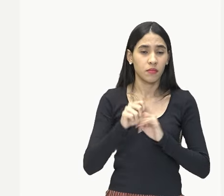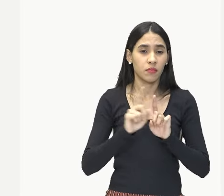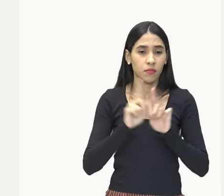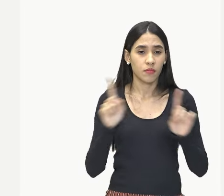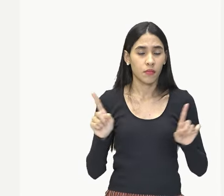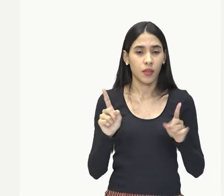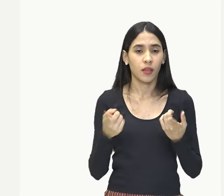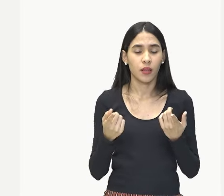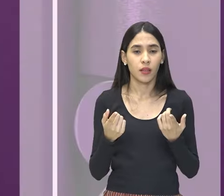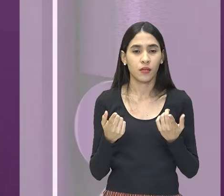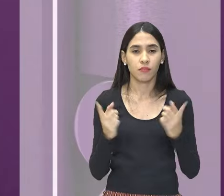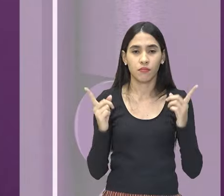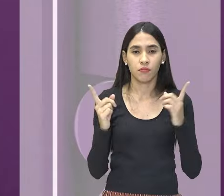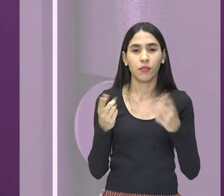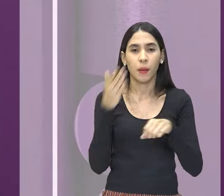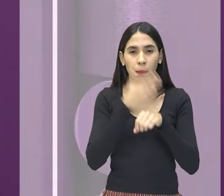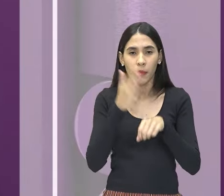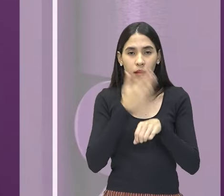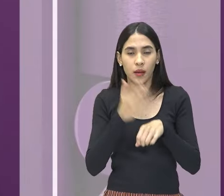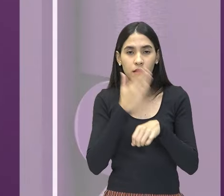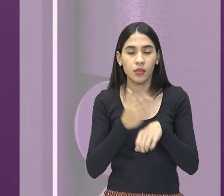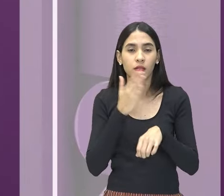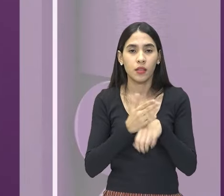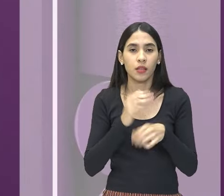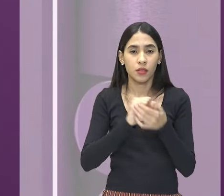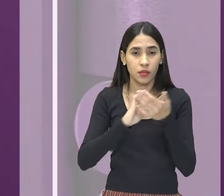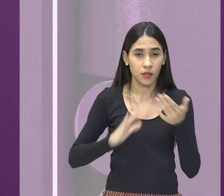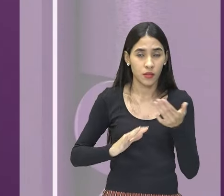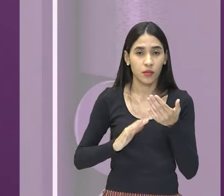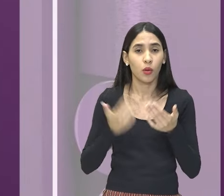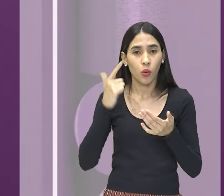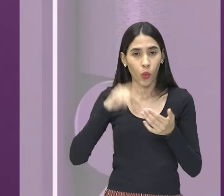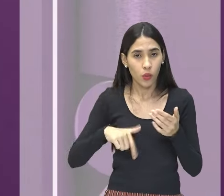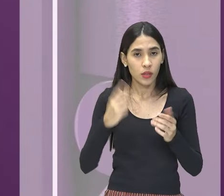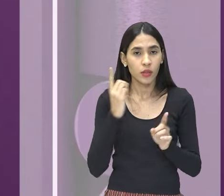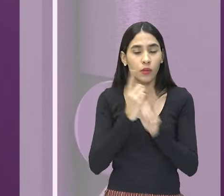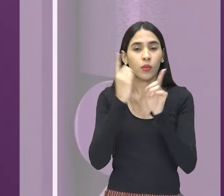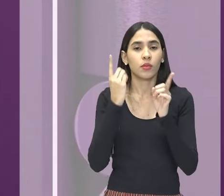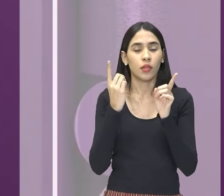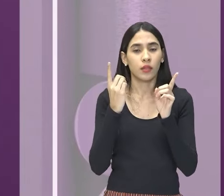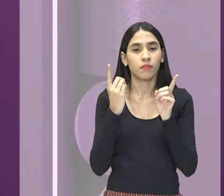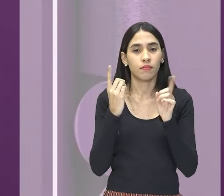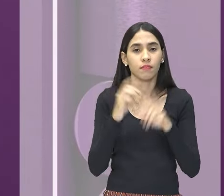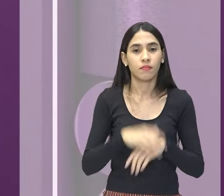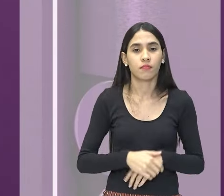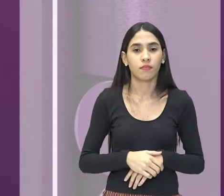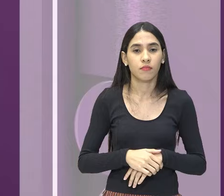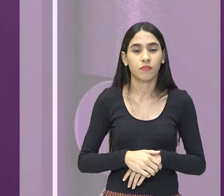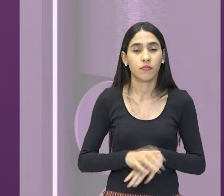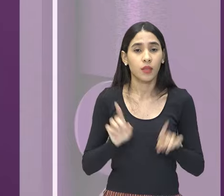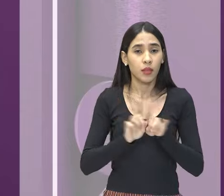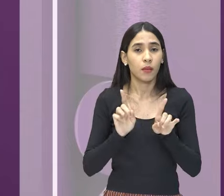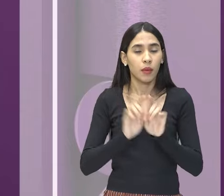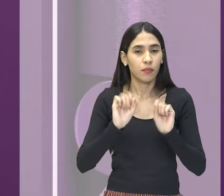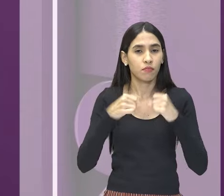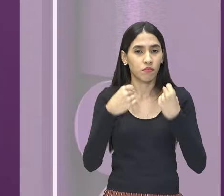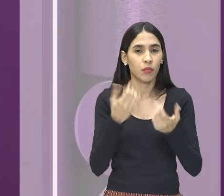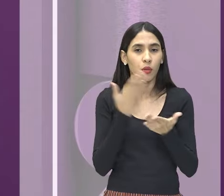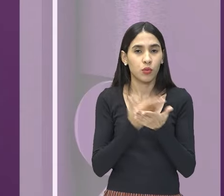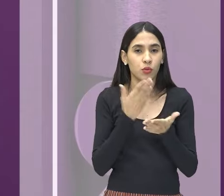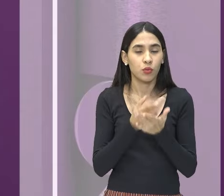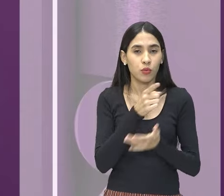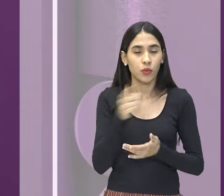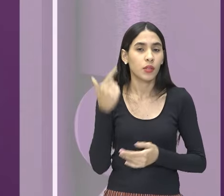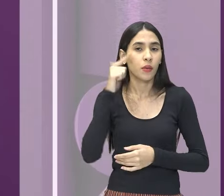nada que a prática ali, o exercitar, não consiga aí resolver essa dificuldade e colocar força aí nos estudos para que